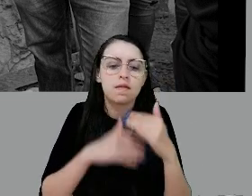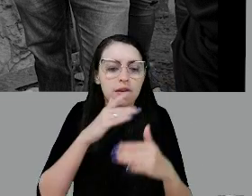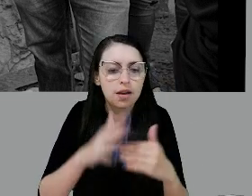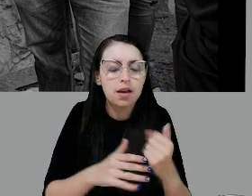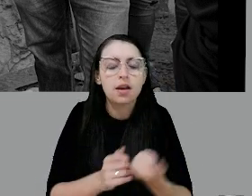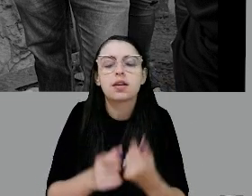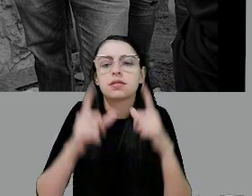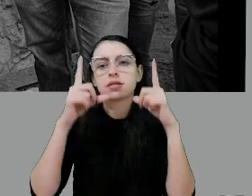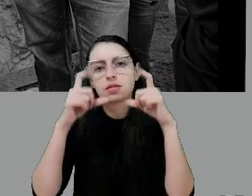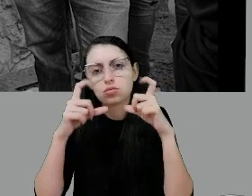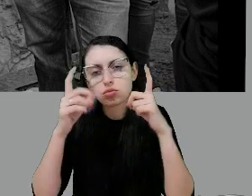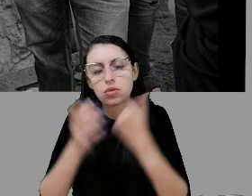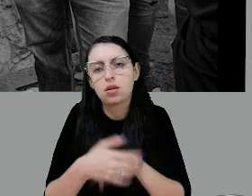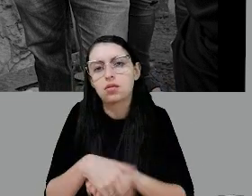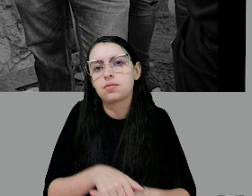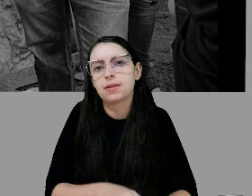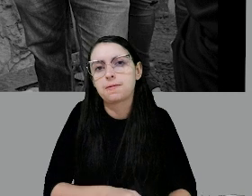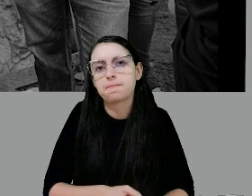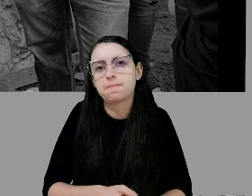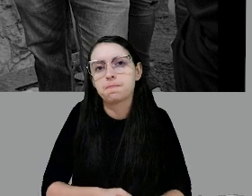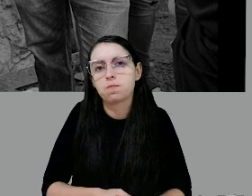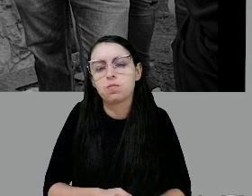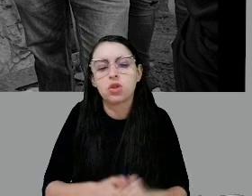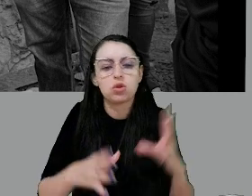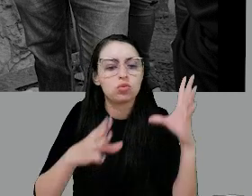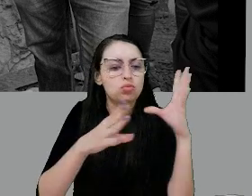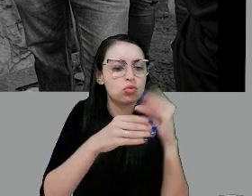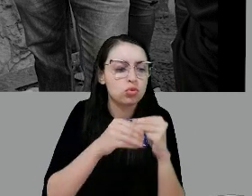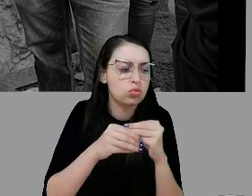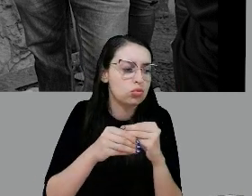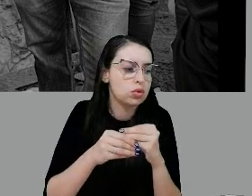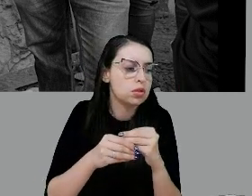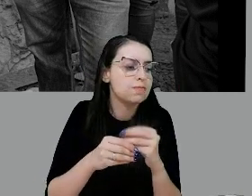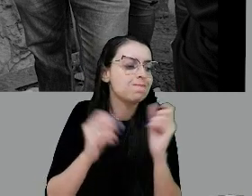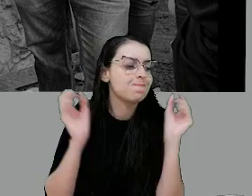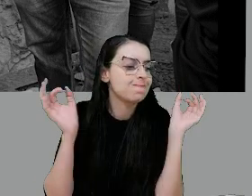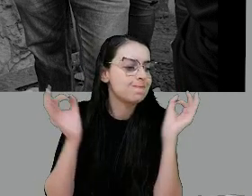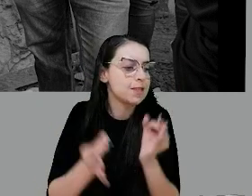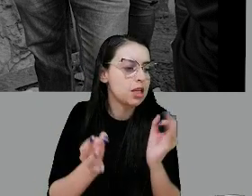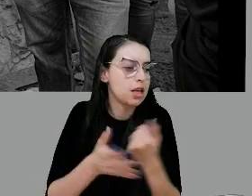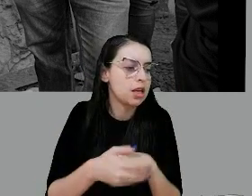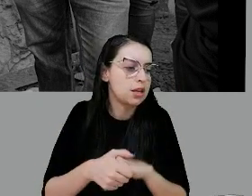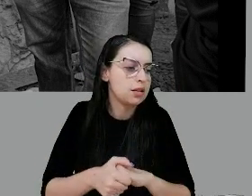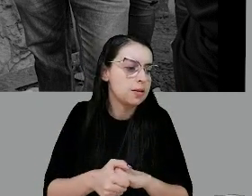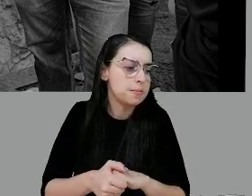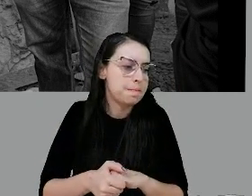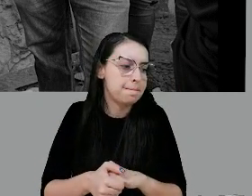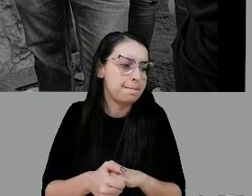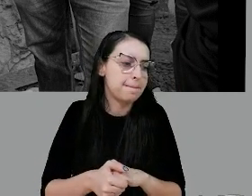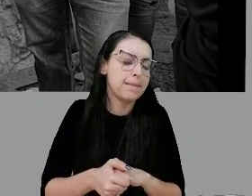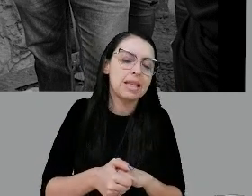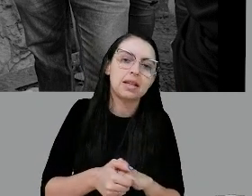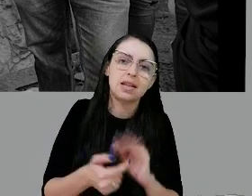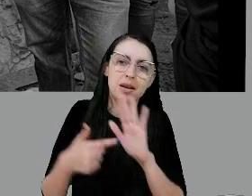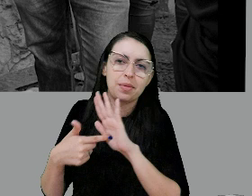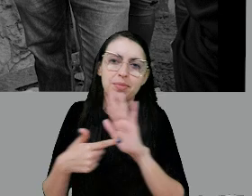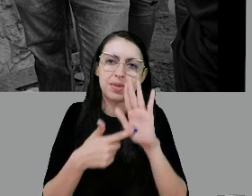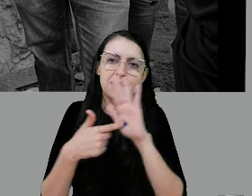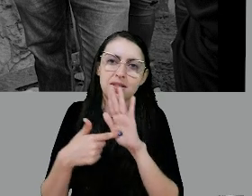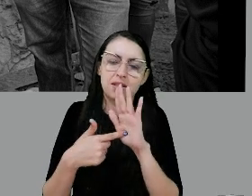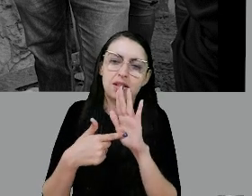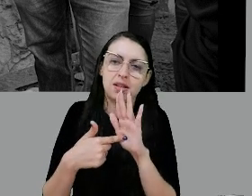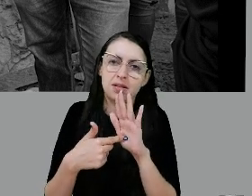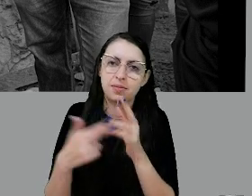a apresentação de outras fotografias, num contexto muito positivo e